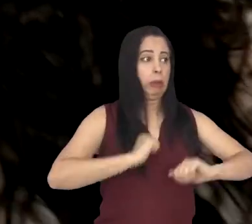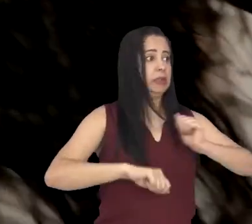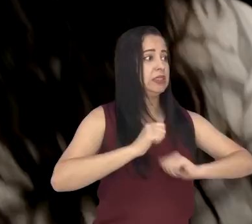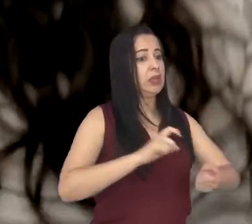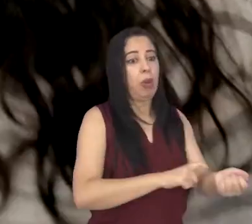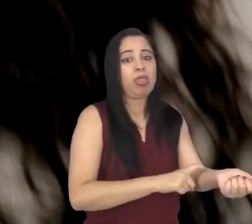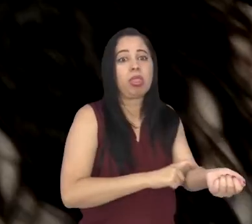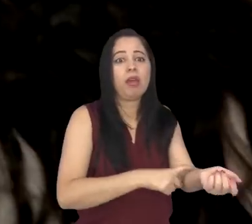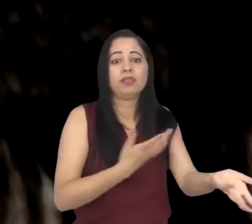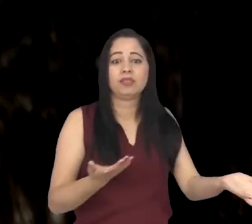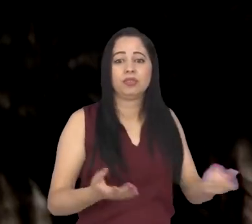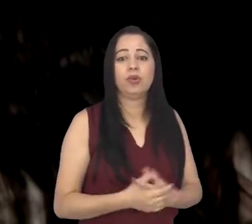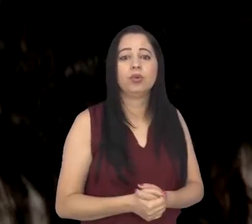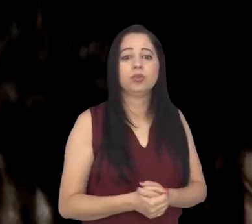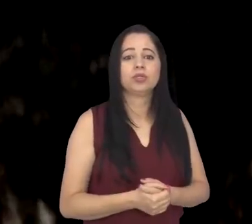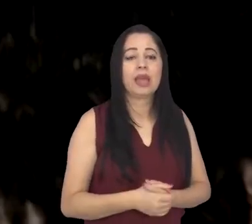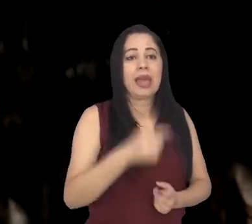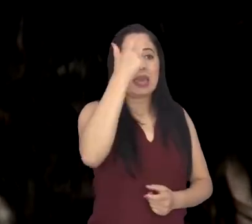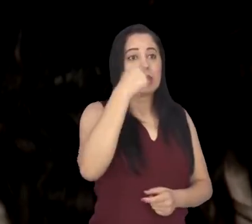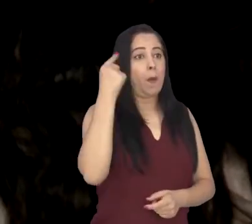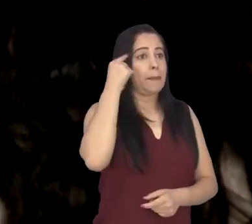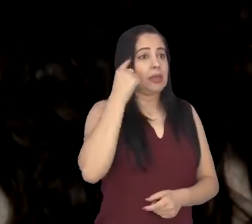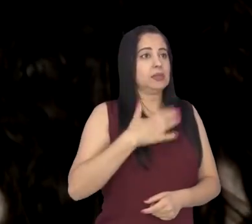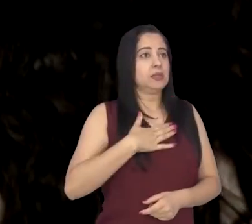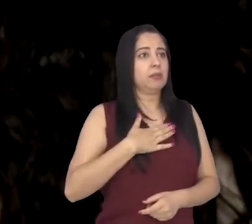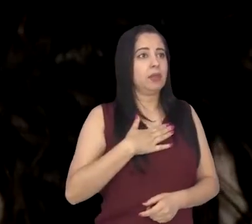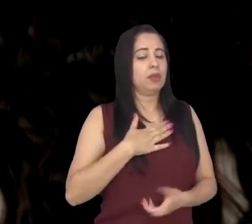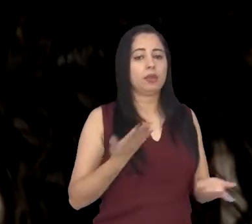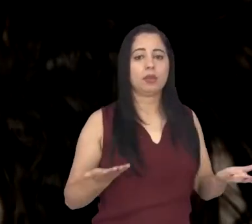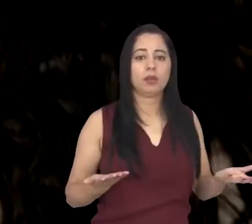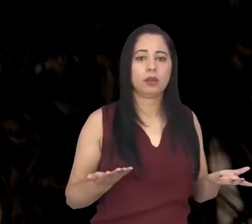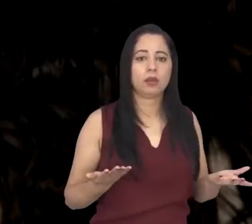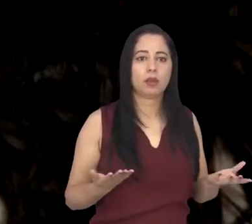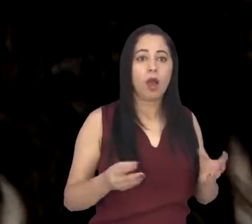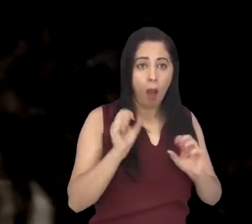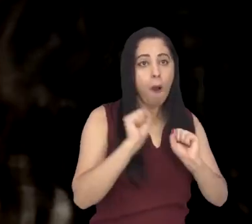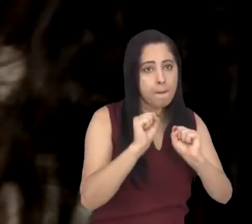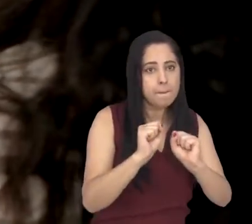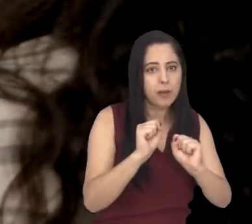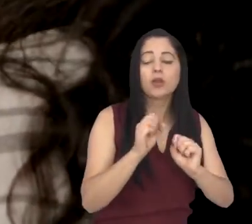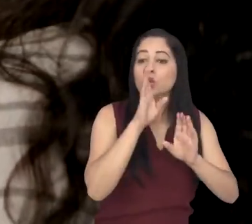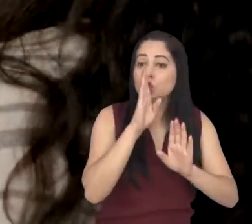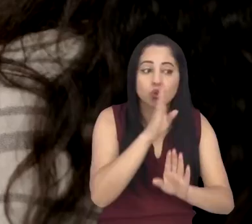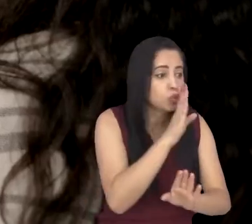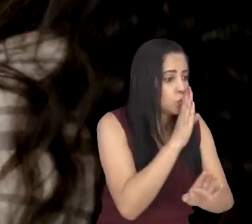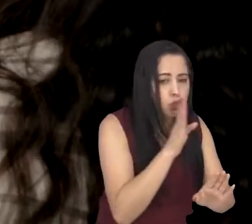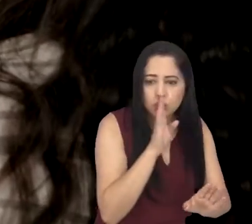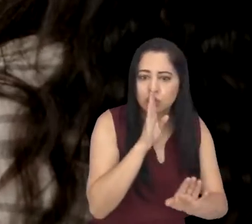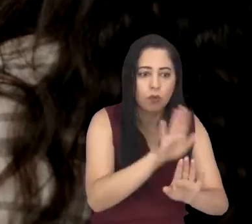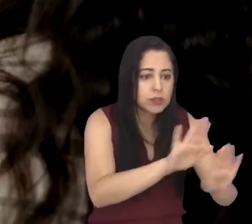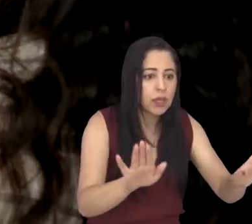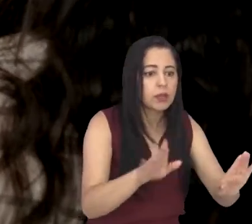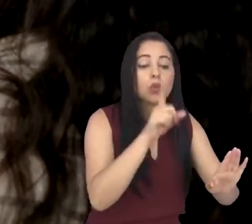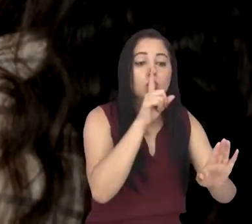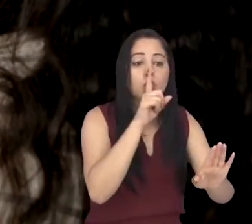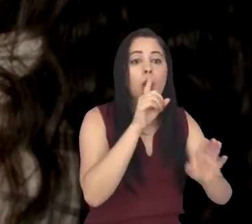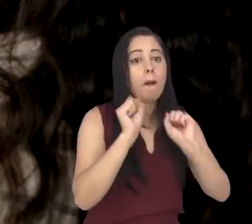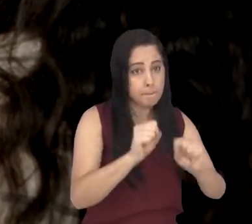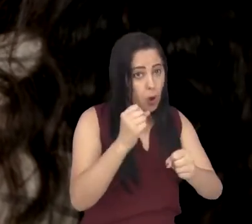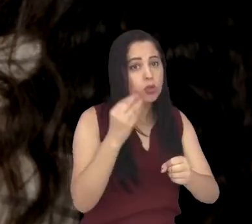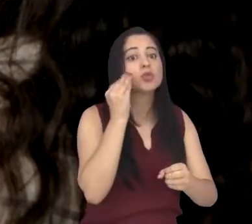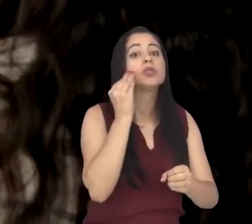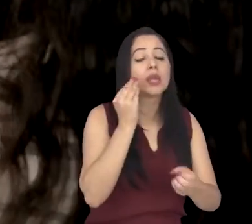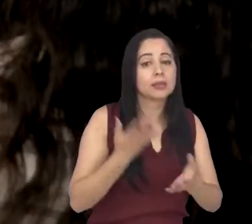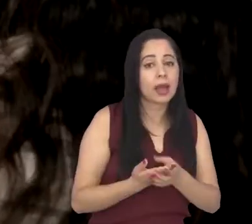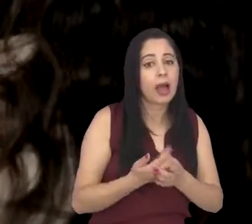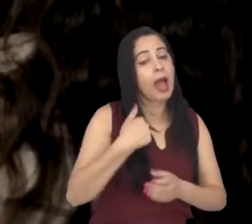nem pensando mais na Globo, pensando em mim. Aí eu falei, não. Aí eu falei, posso tentar? Cala a boca. Posso tentar? Cala a boca. Aí eu falei, eu posso ir